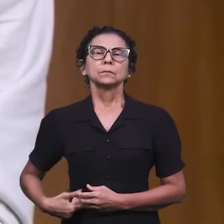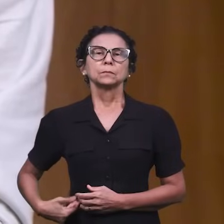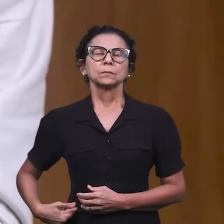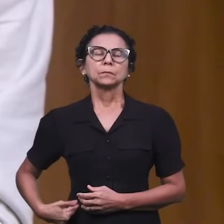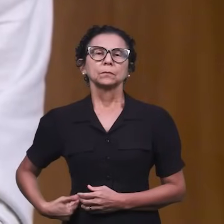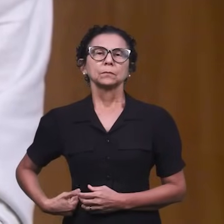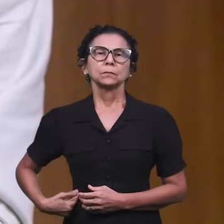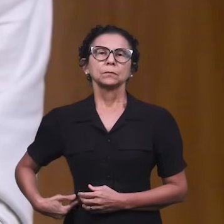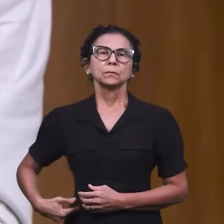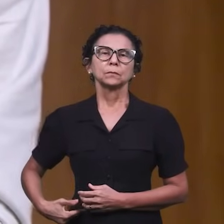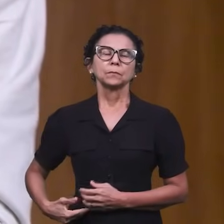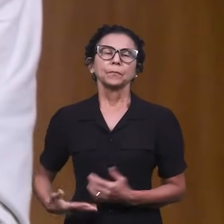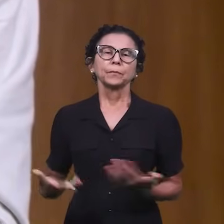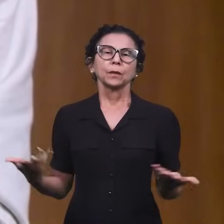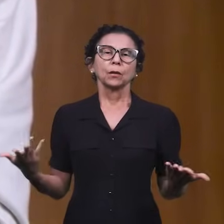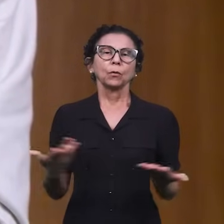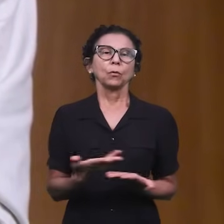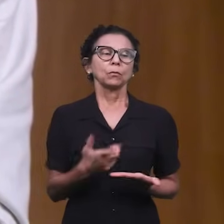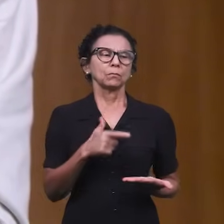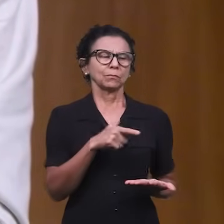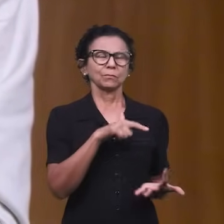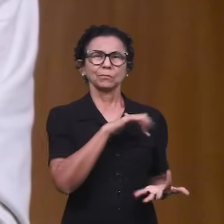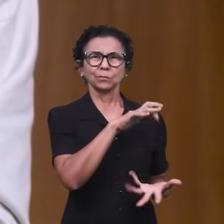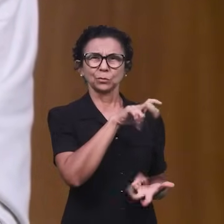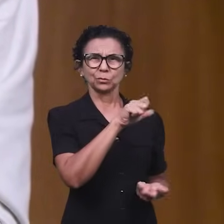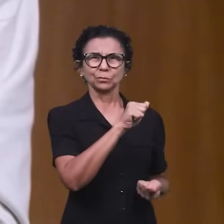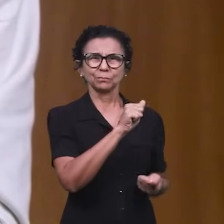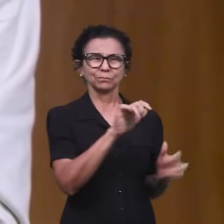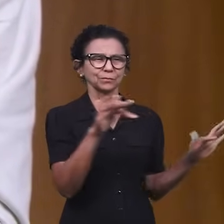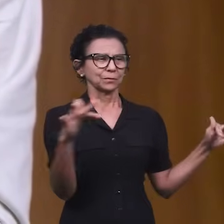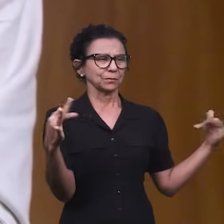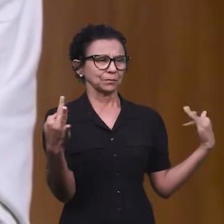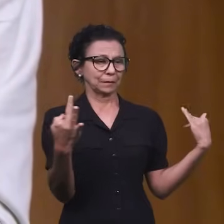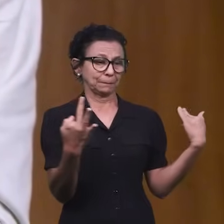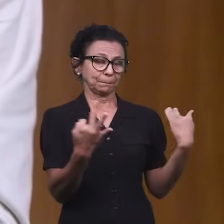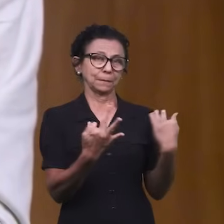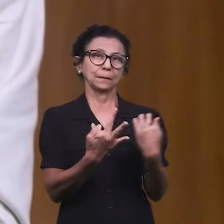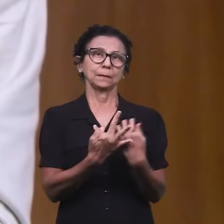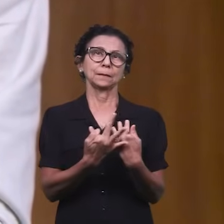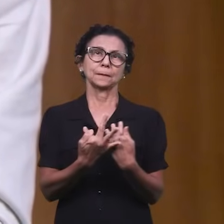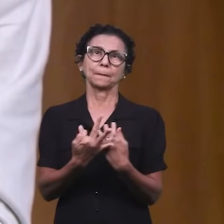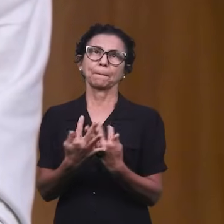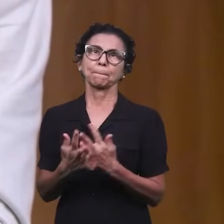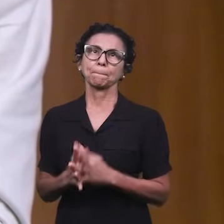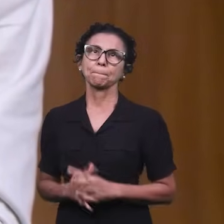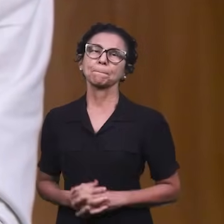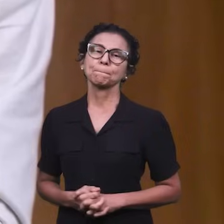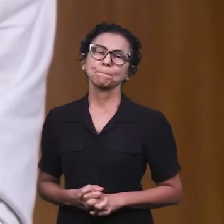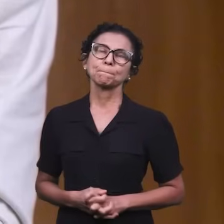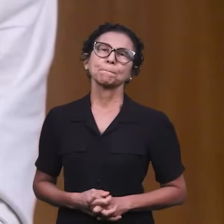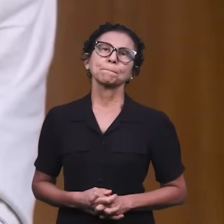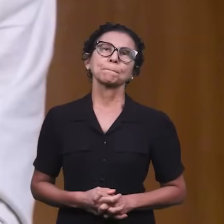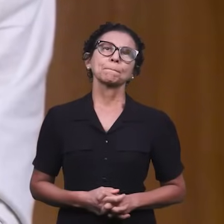o que nós estamos vendo no mundo de hoje, nas famílias, é que o temor está acabando. Até mesmo no meio